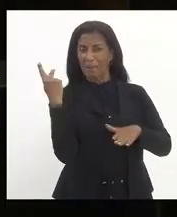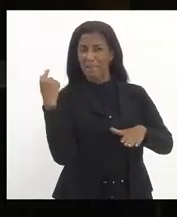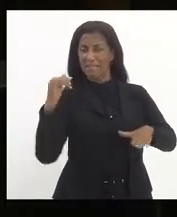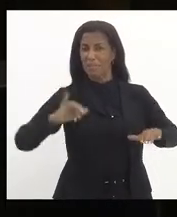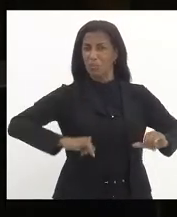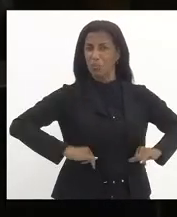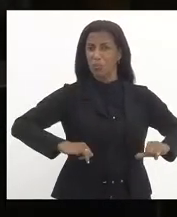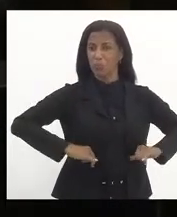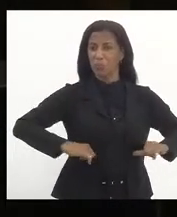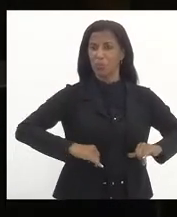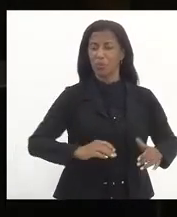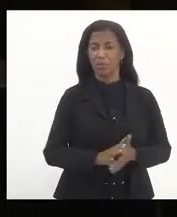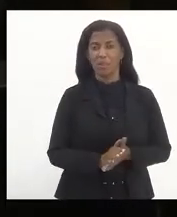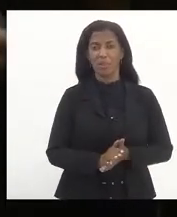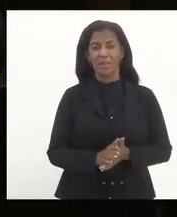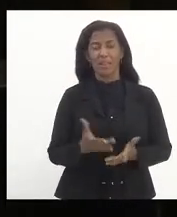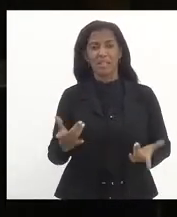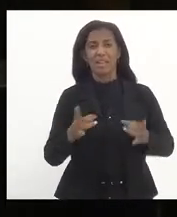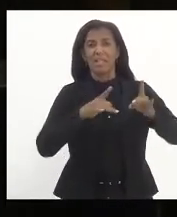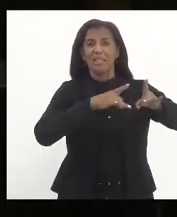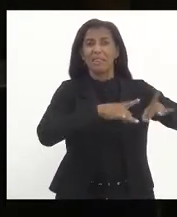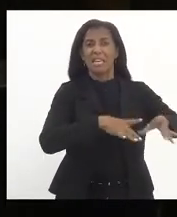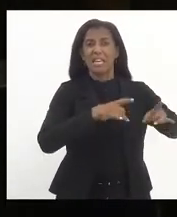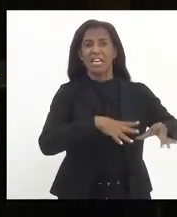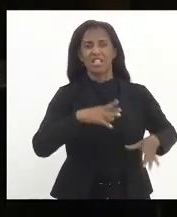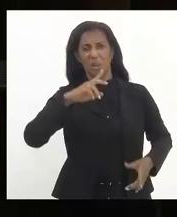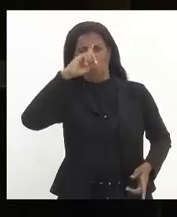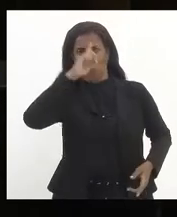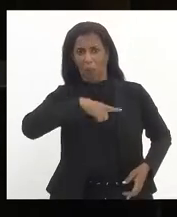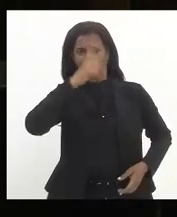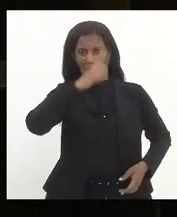aí deixa assanhado os tiranetes.